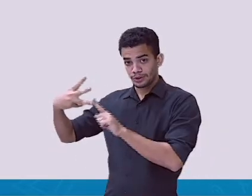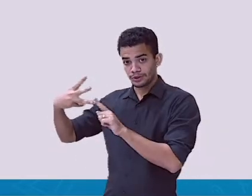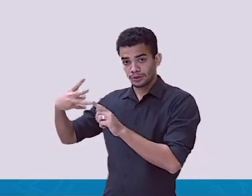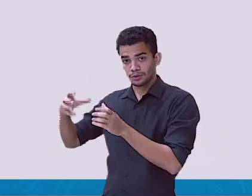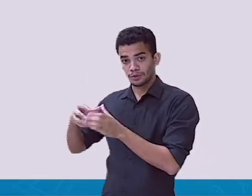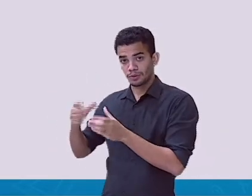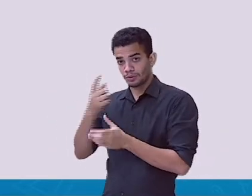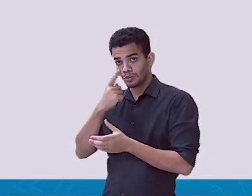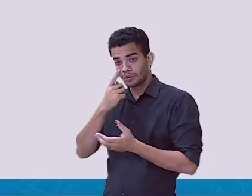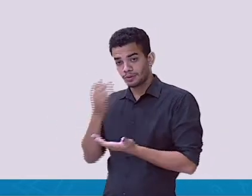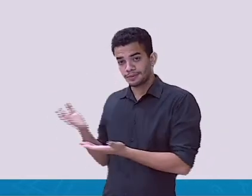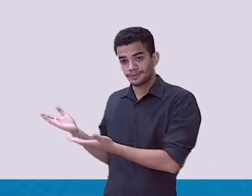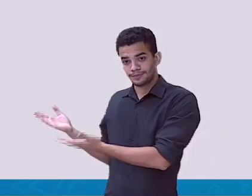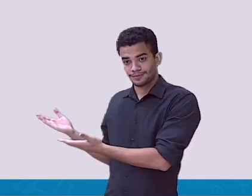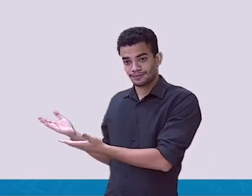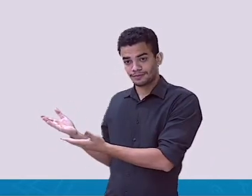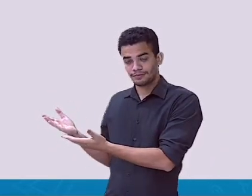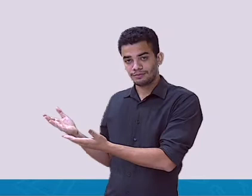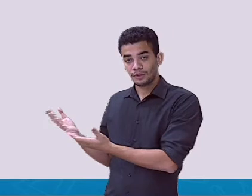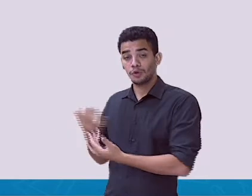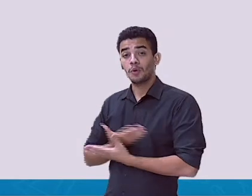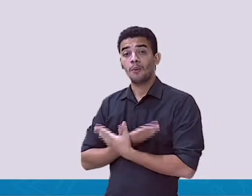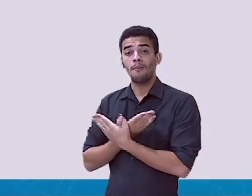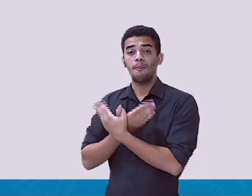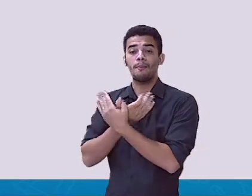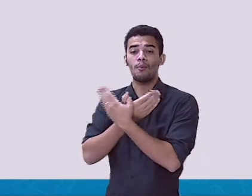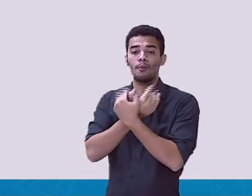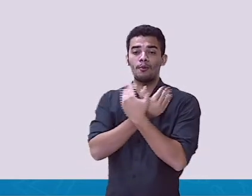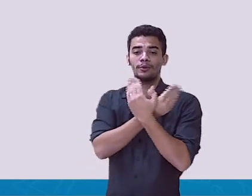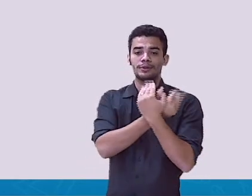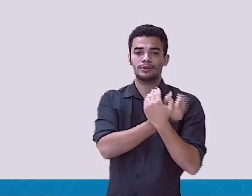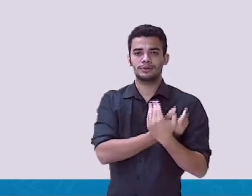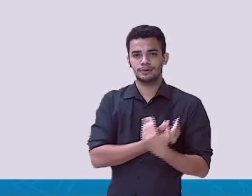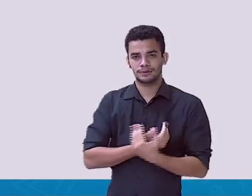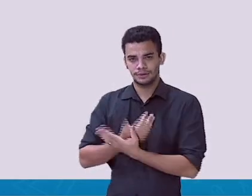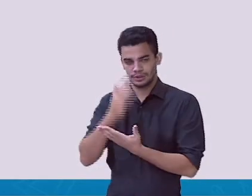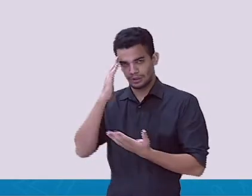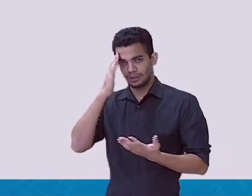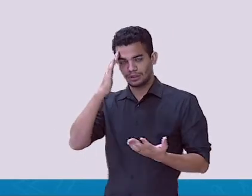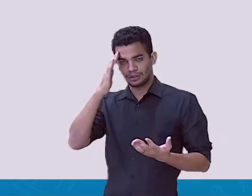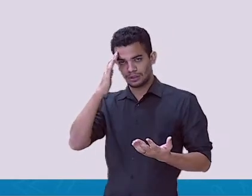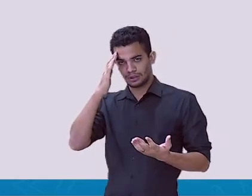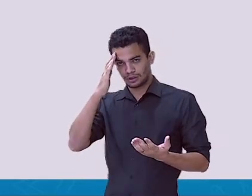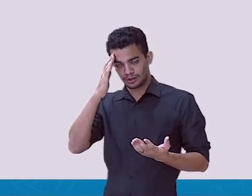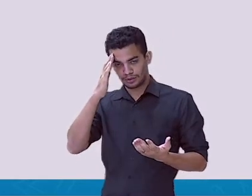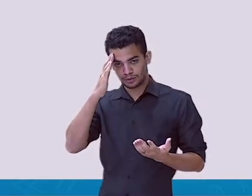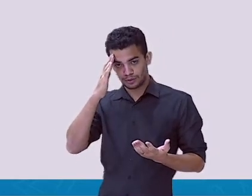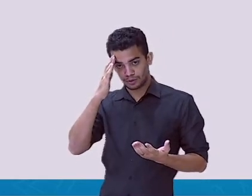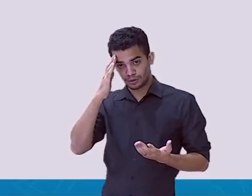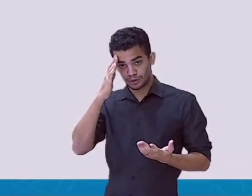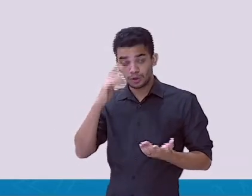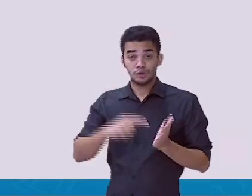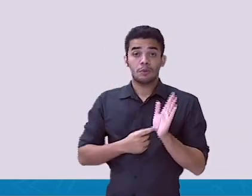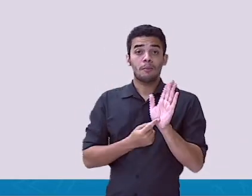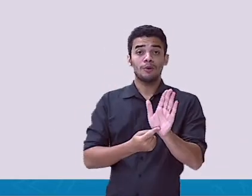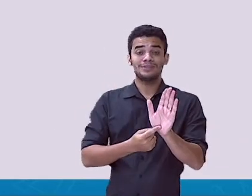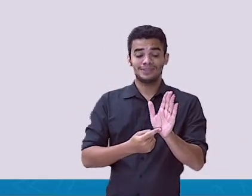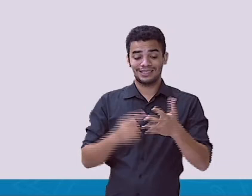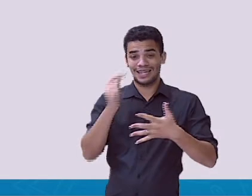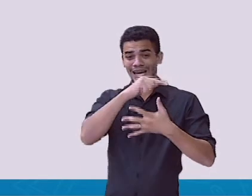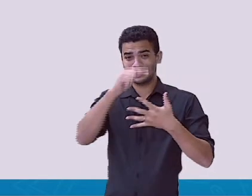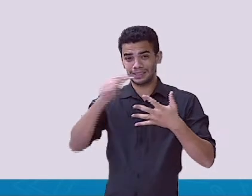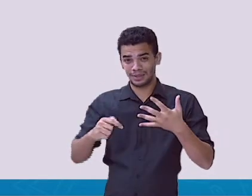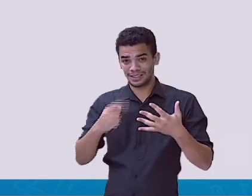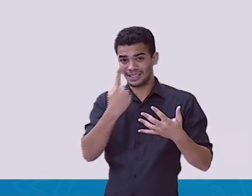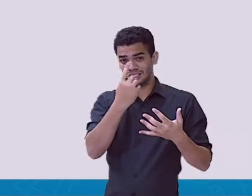Elas apresentam mais de 100 mil espécies. Esse número, gente, que eu estou falando, são as que a gente conhece, fora os que